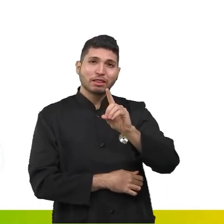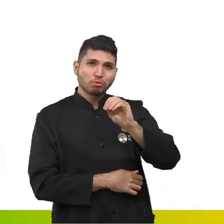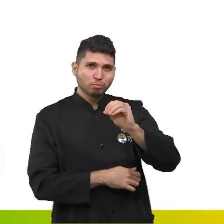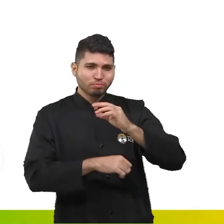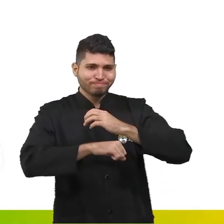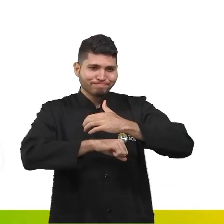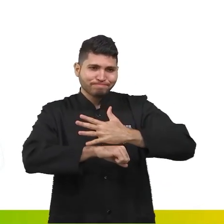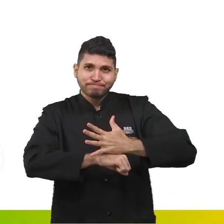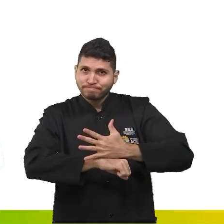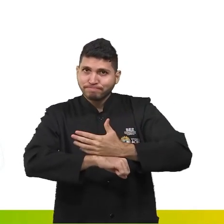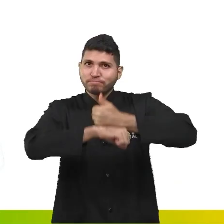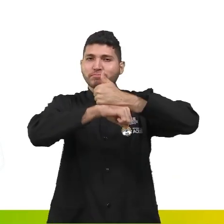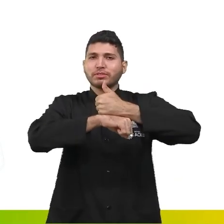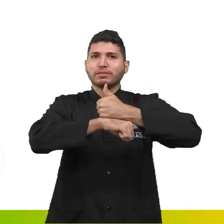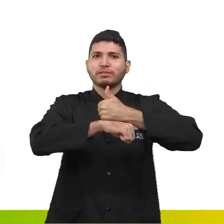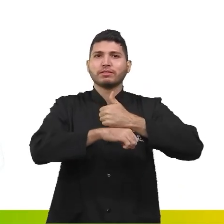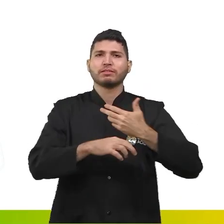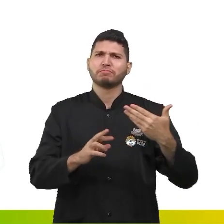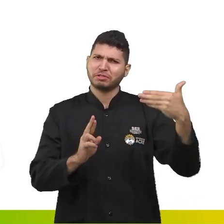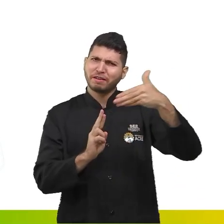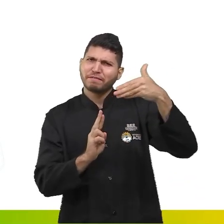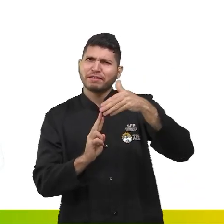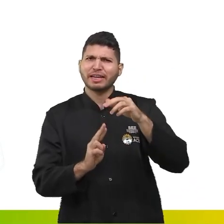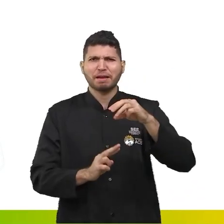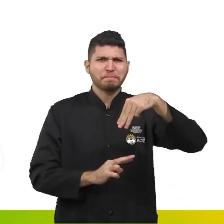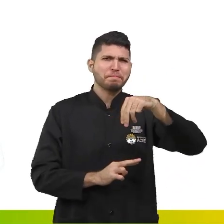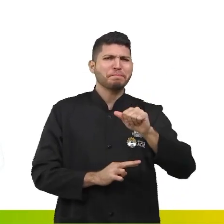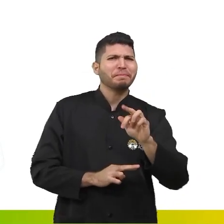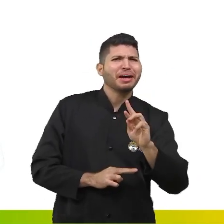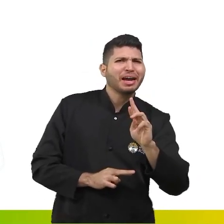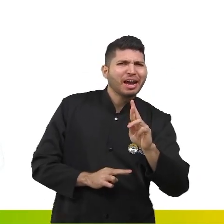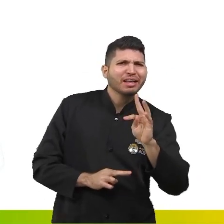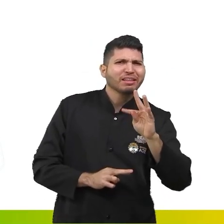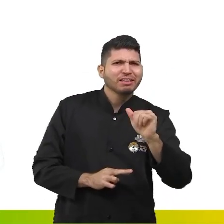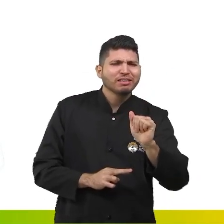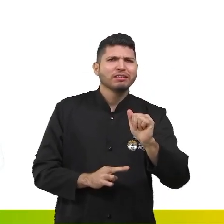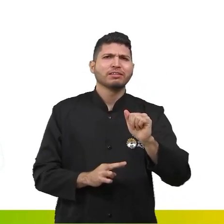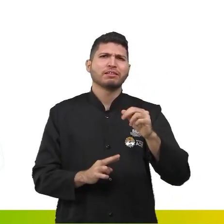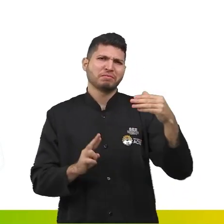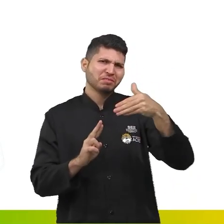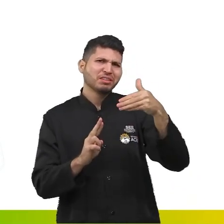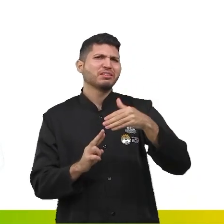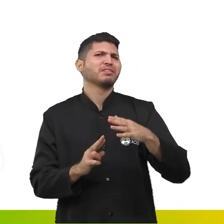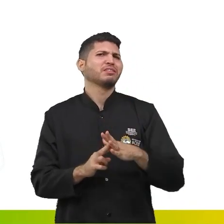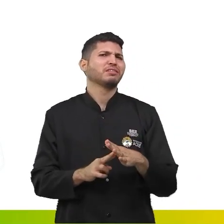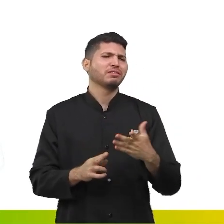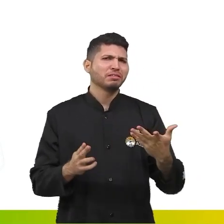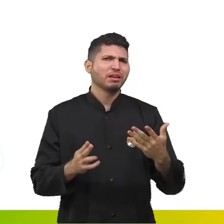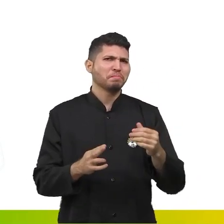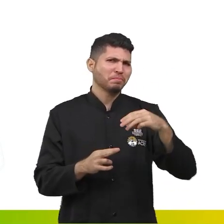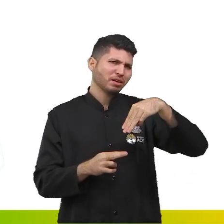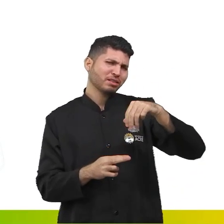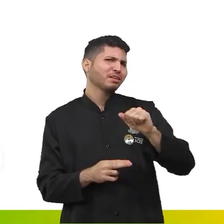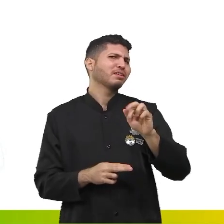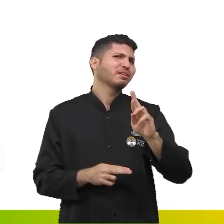pergunto, o cedo se refere a Marta? Marta cedo? Não. Ele dá uma ideia